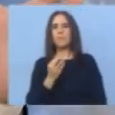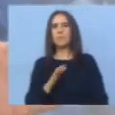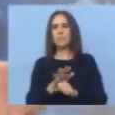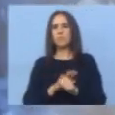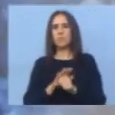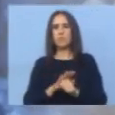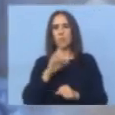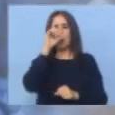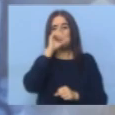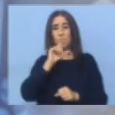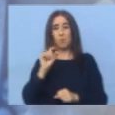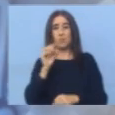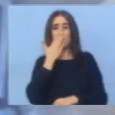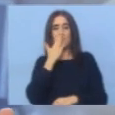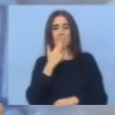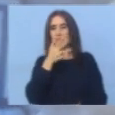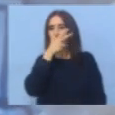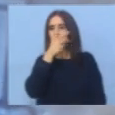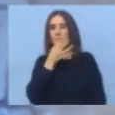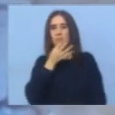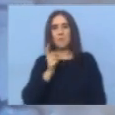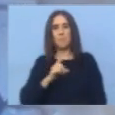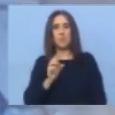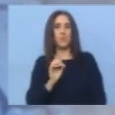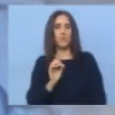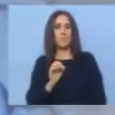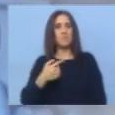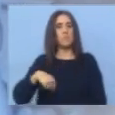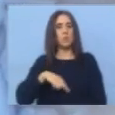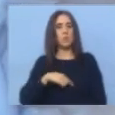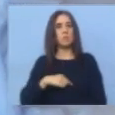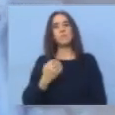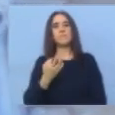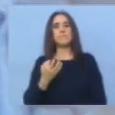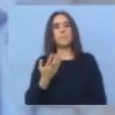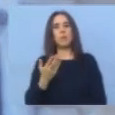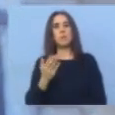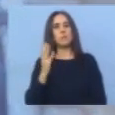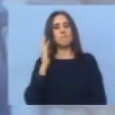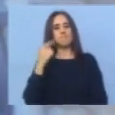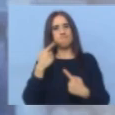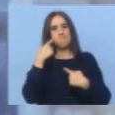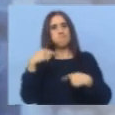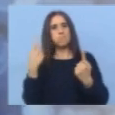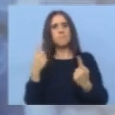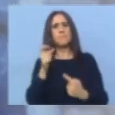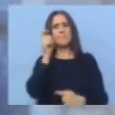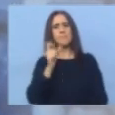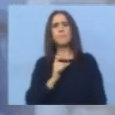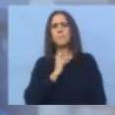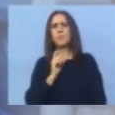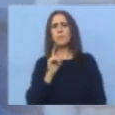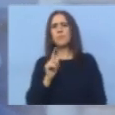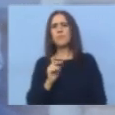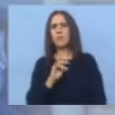aparecer lá longe, infelizmente não são muito faladas entre nós, e por isso estas jornadas. O padre José Vieira esteve no Sudão do Sul durante